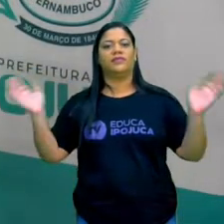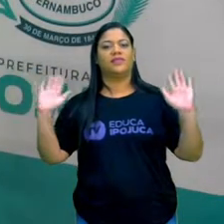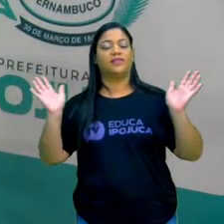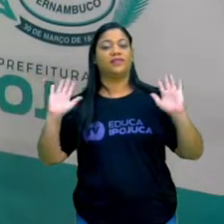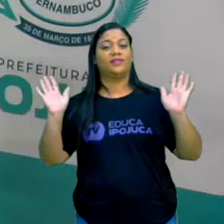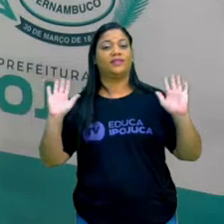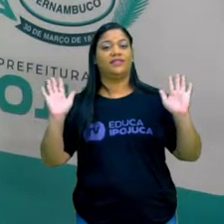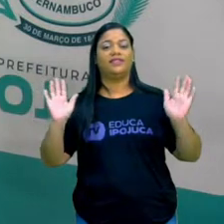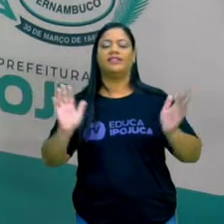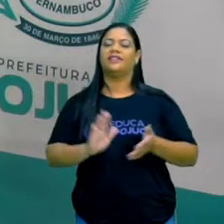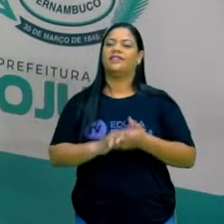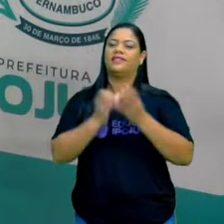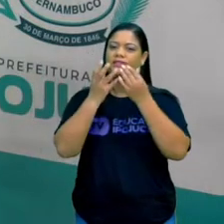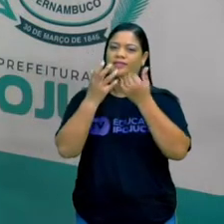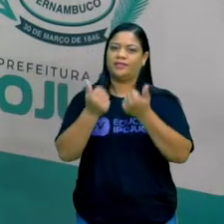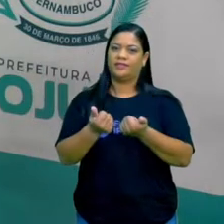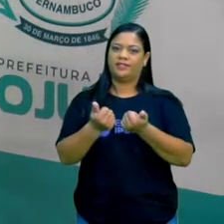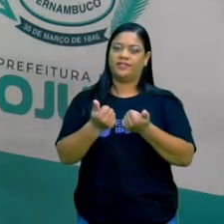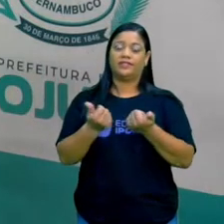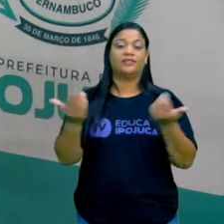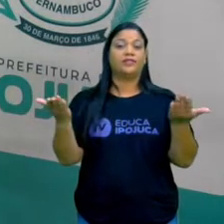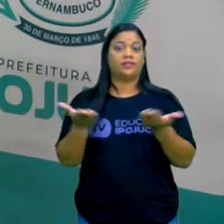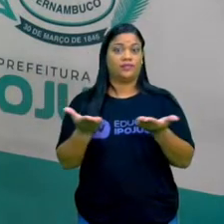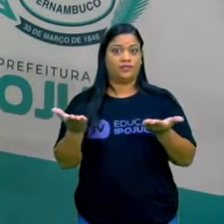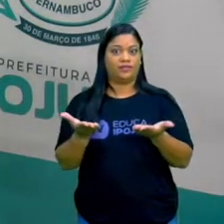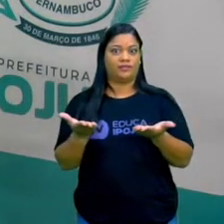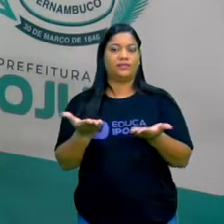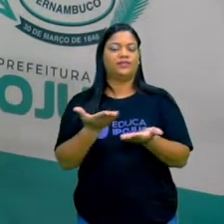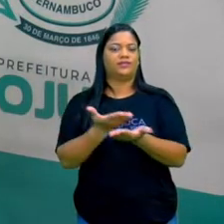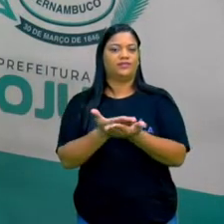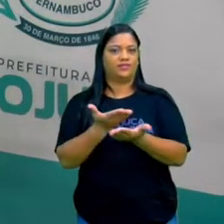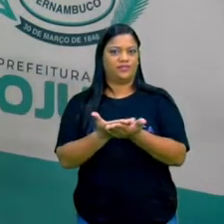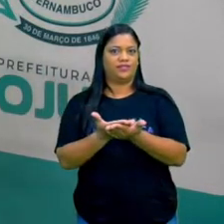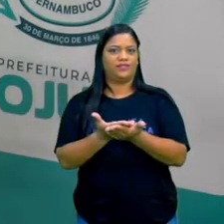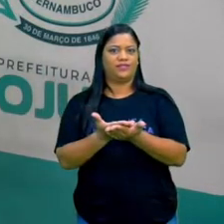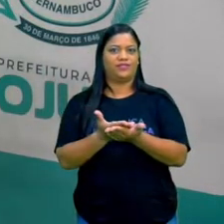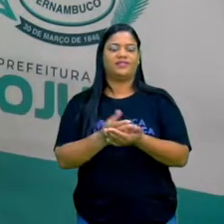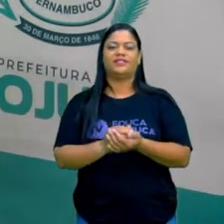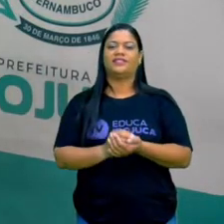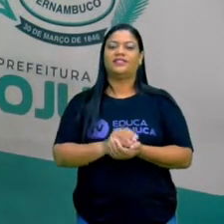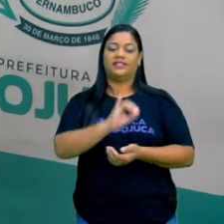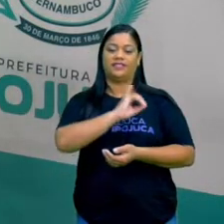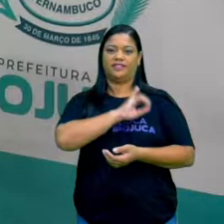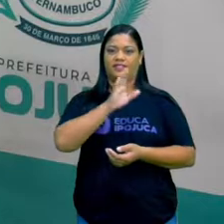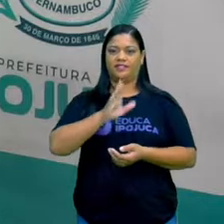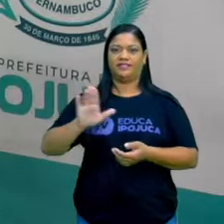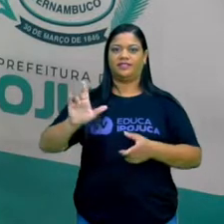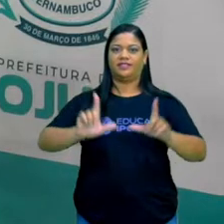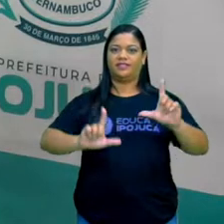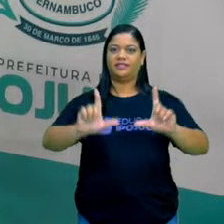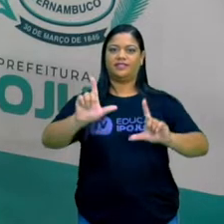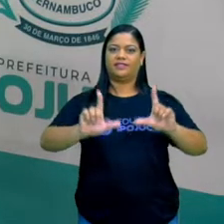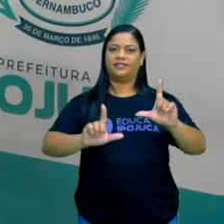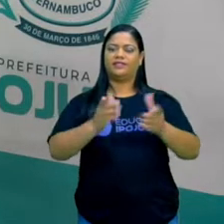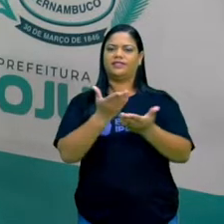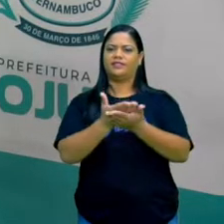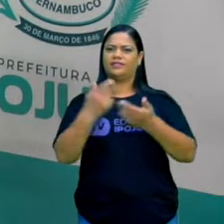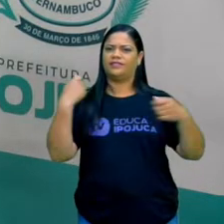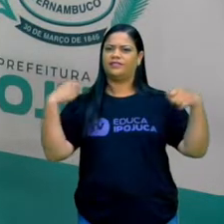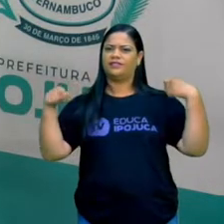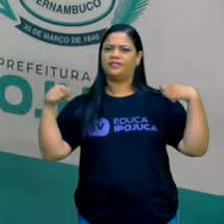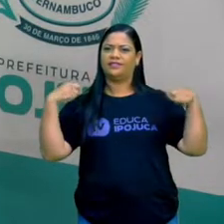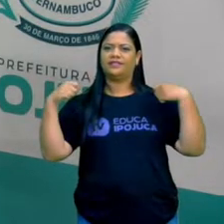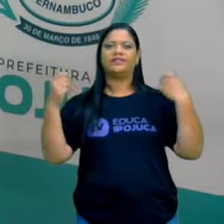Olá pessoal, tudo bem? Hoje vamos para mais uma aula da nossa TV Eduque Pojuca. E nossa aula de